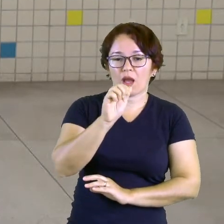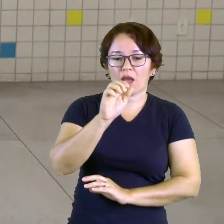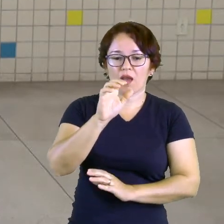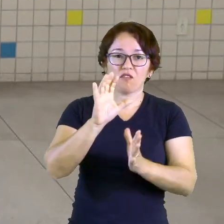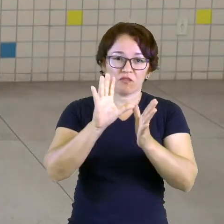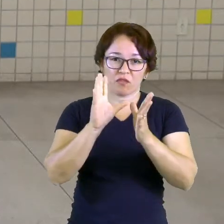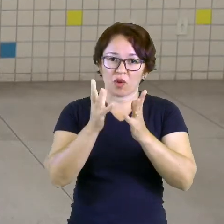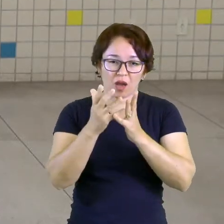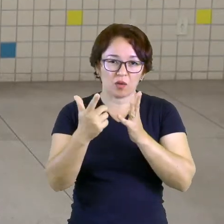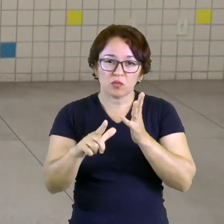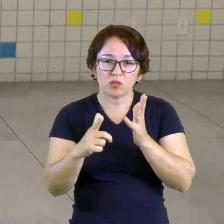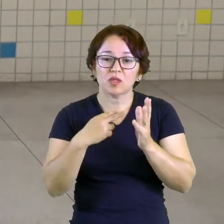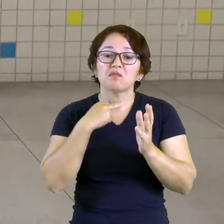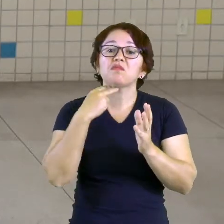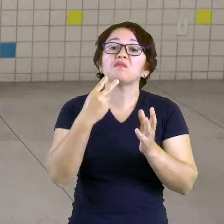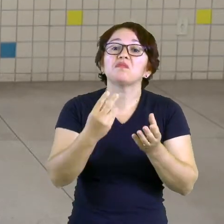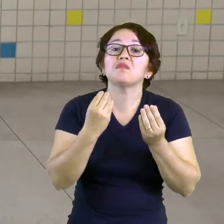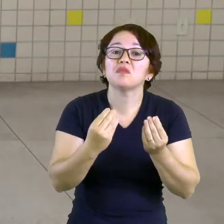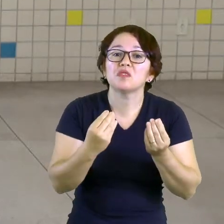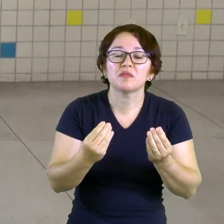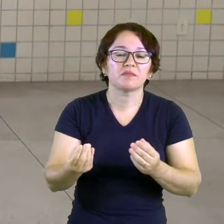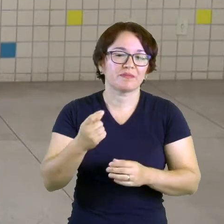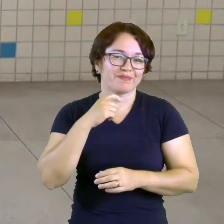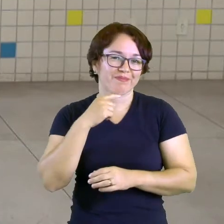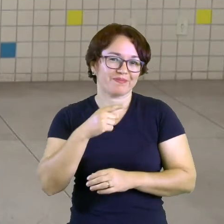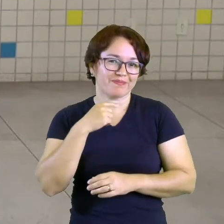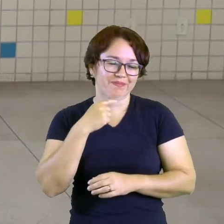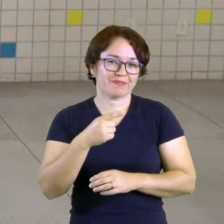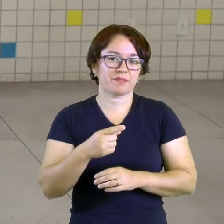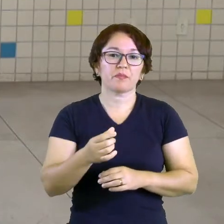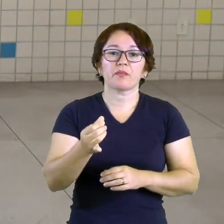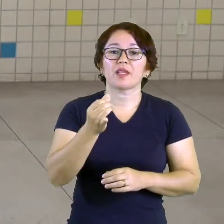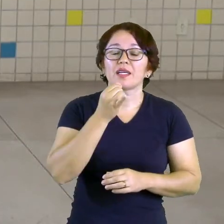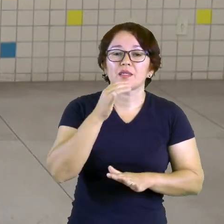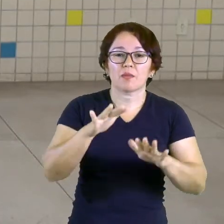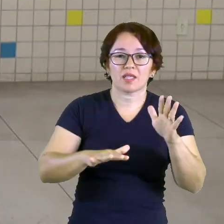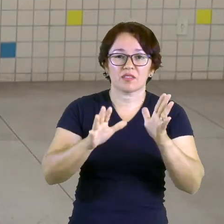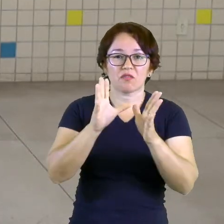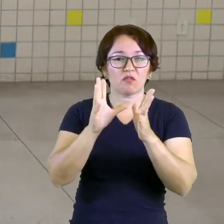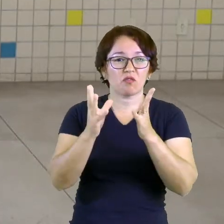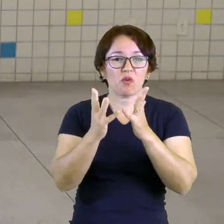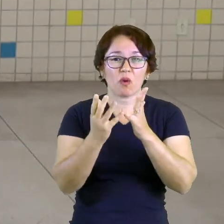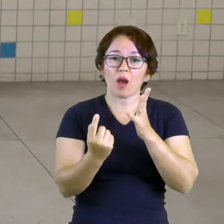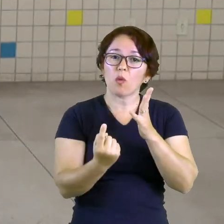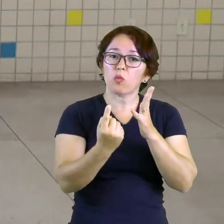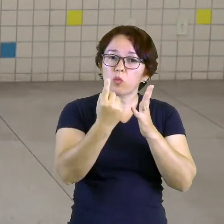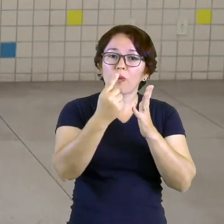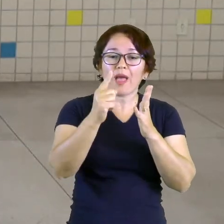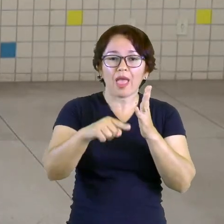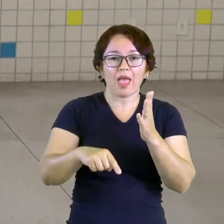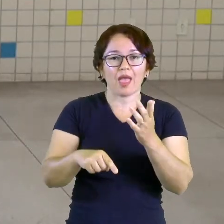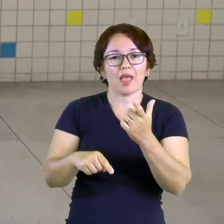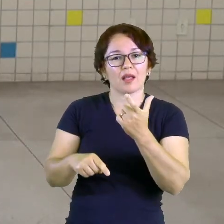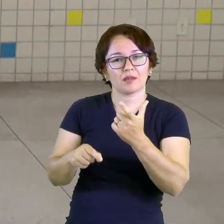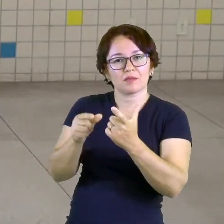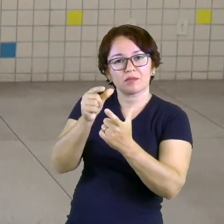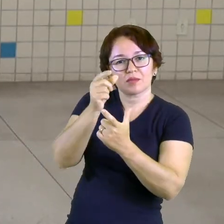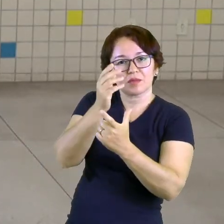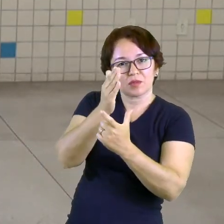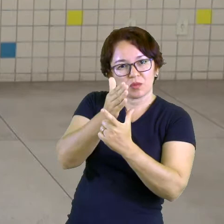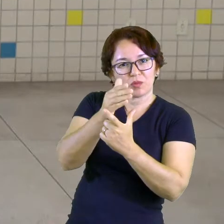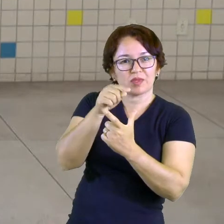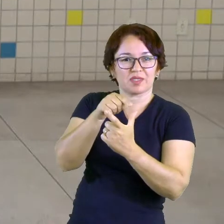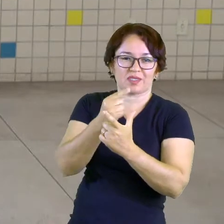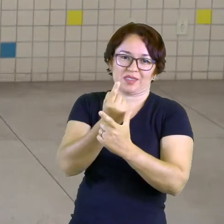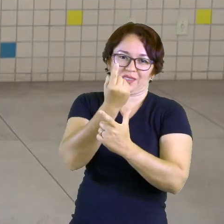mas uma vogal pode sim ser uma sílaba. Então, cuidado, tem gente que acha que vogal não é